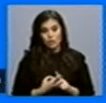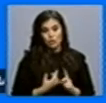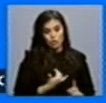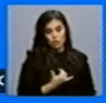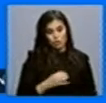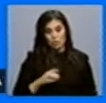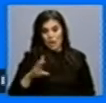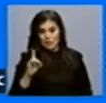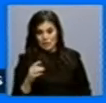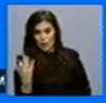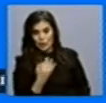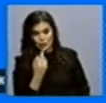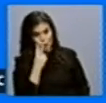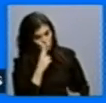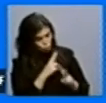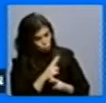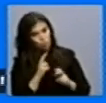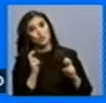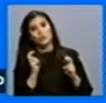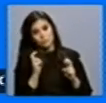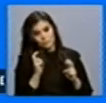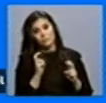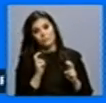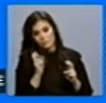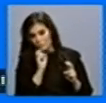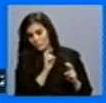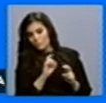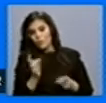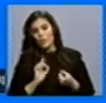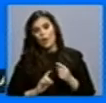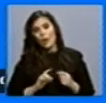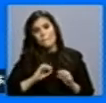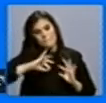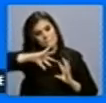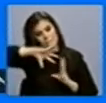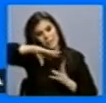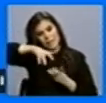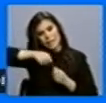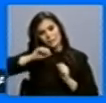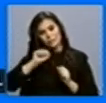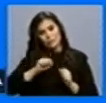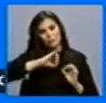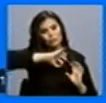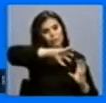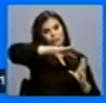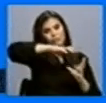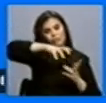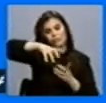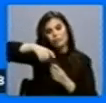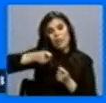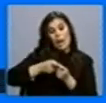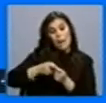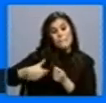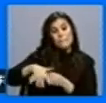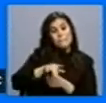2016 até foi detectado ou anunciado um planeta a orbitar precisamente Próxima Centauri. Um planeta